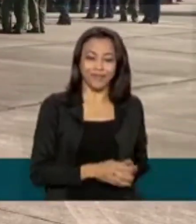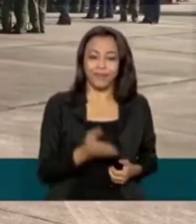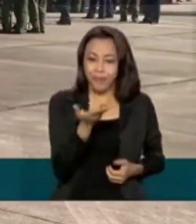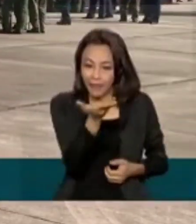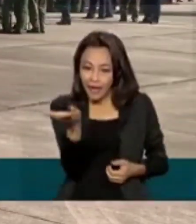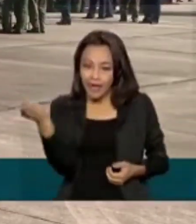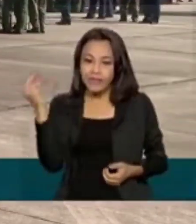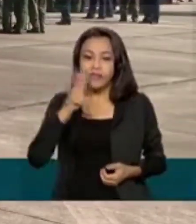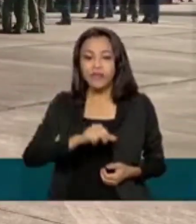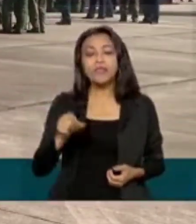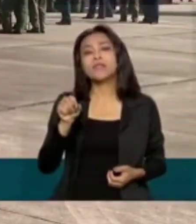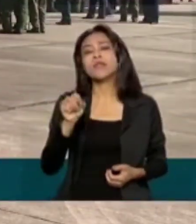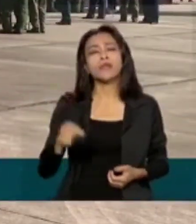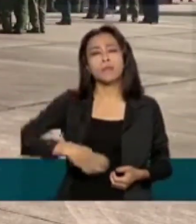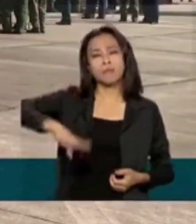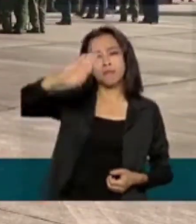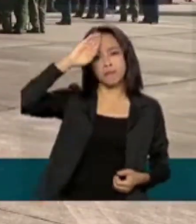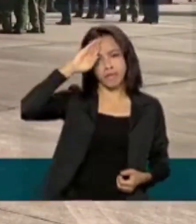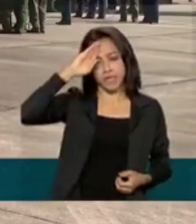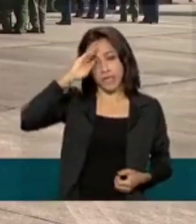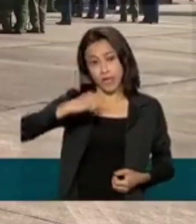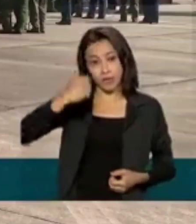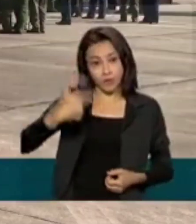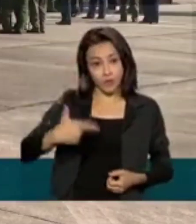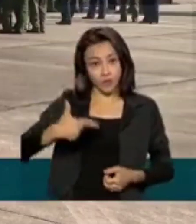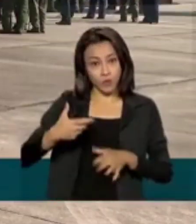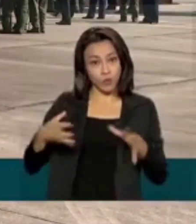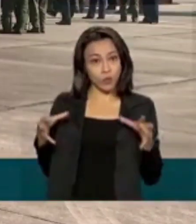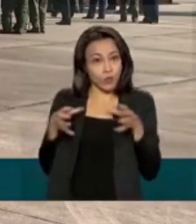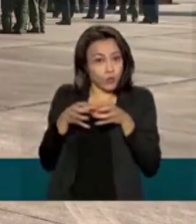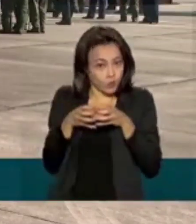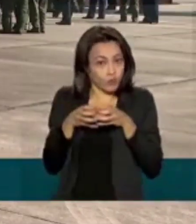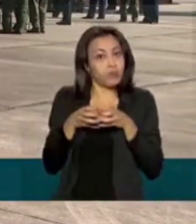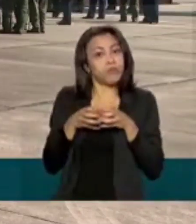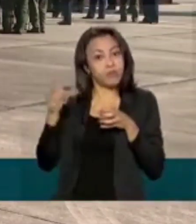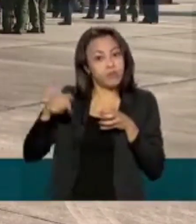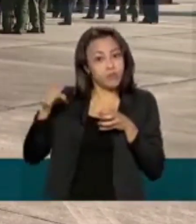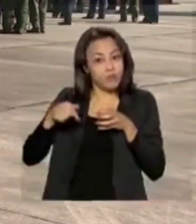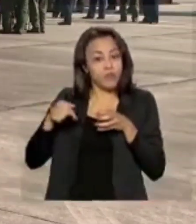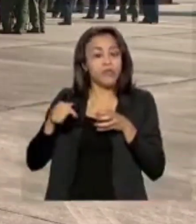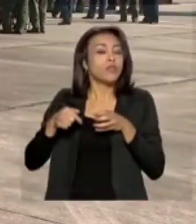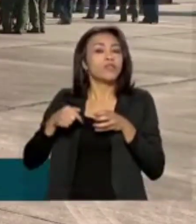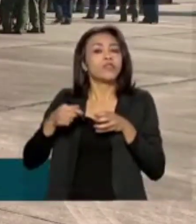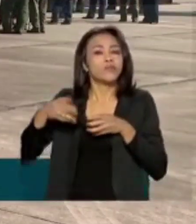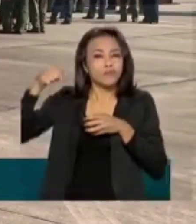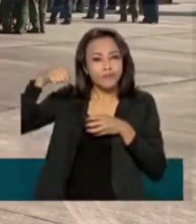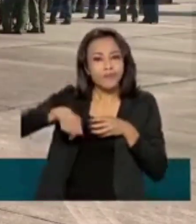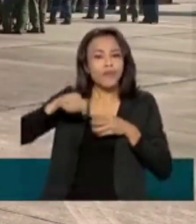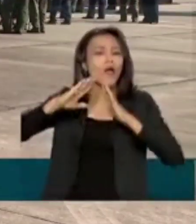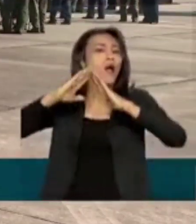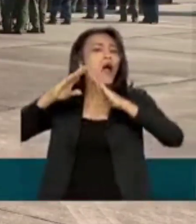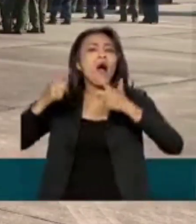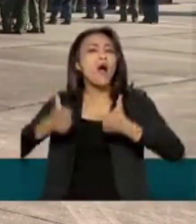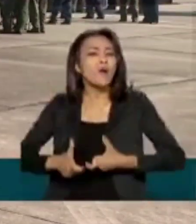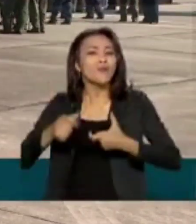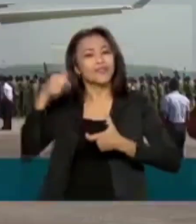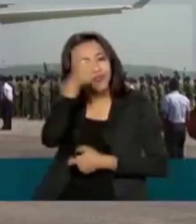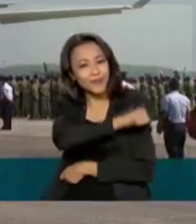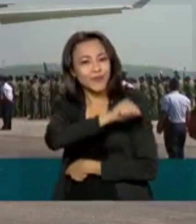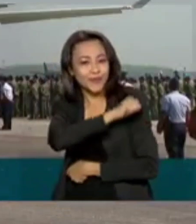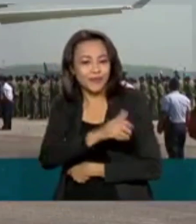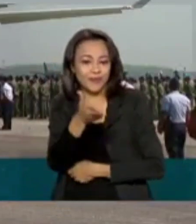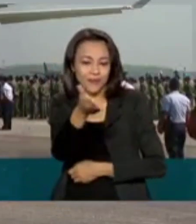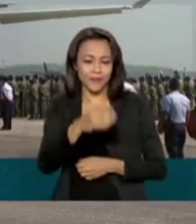operadas por militares do 2º Esquadrão do 2º Grupo de Transporte, o Esquadrão Corsário, sediado aqui na Base Aérea do Galeão, no Rio.